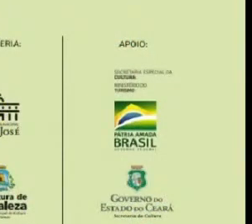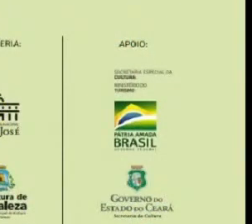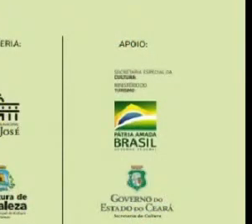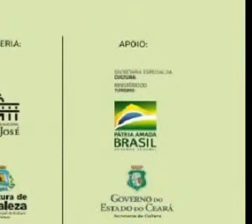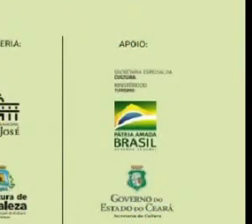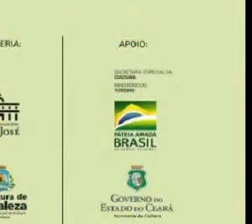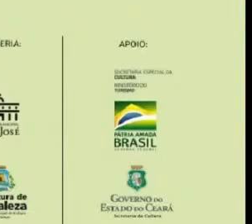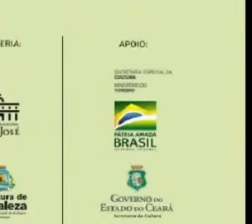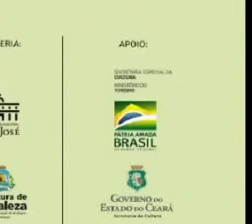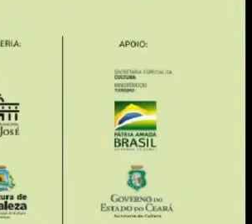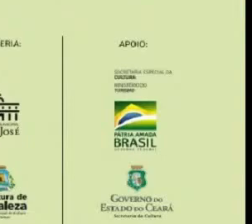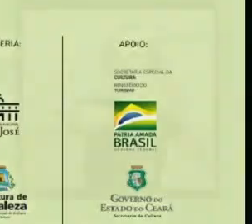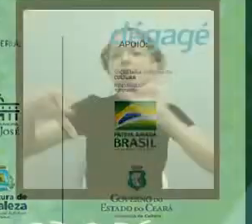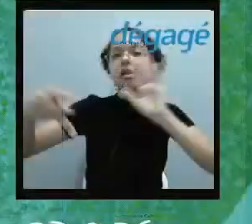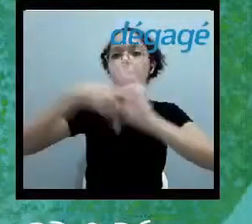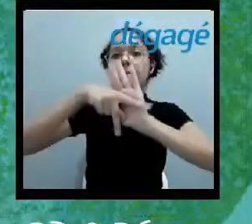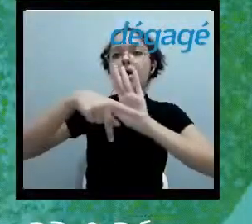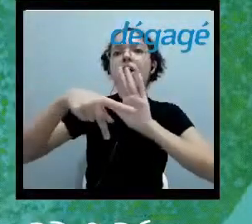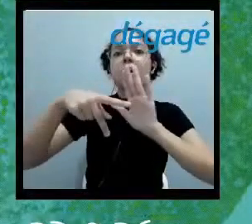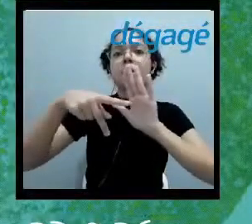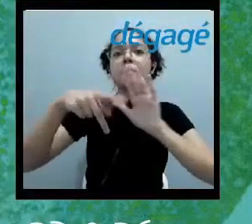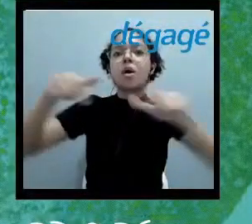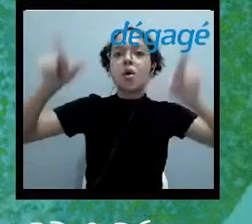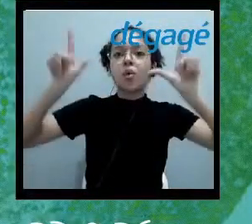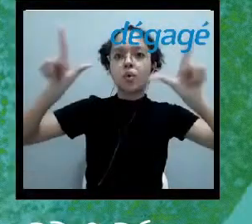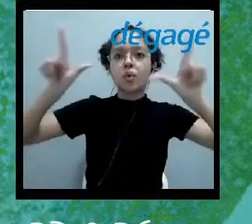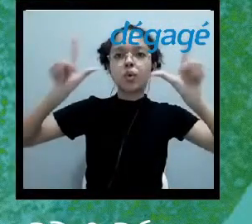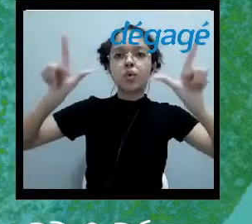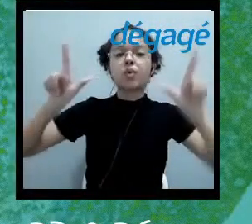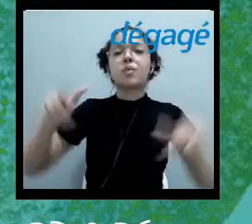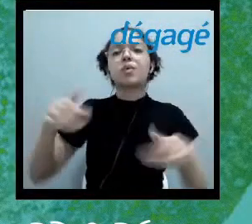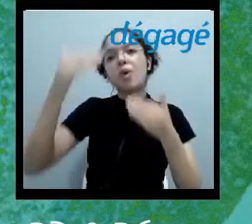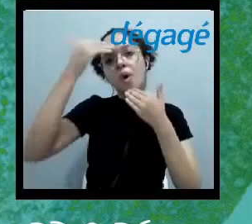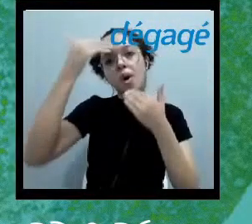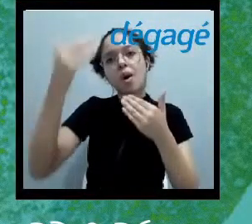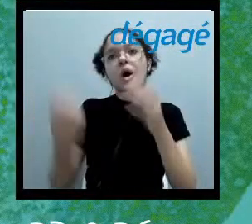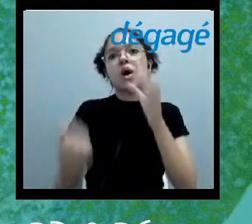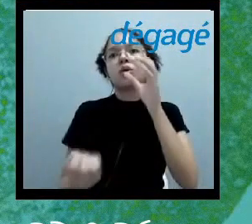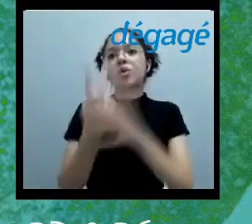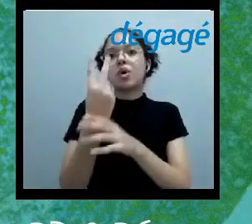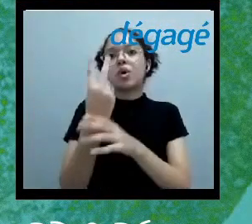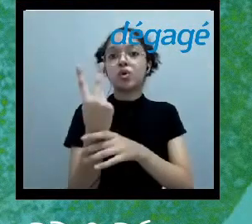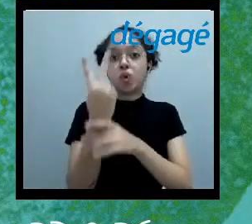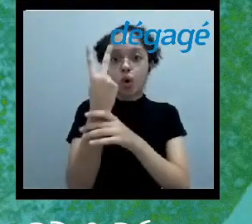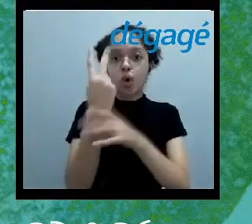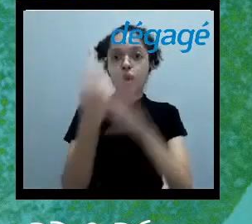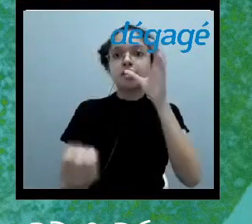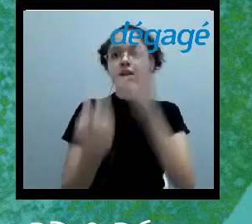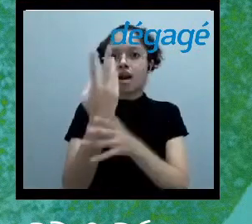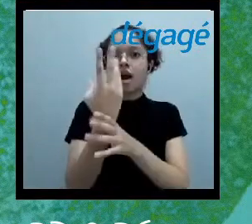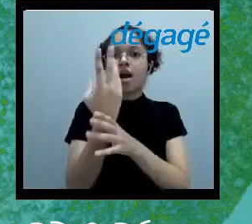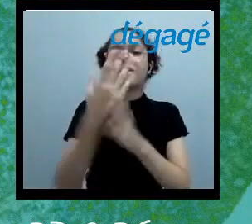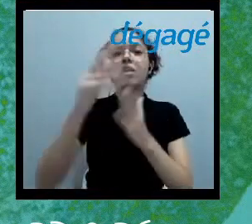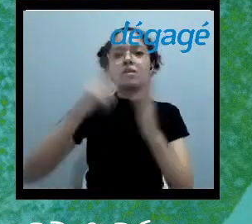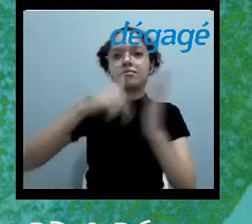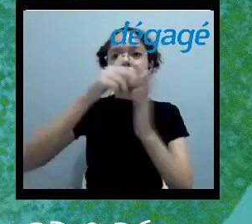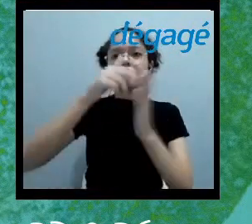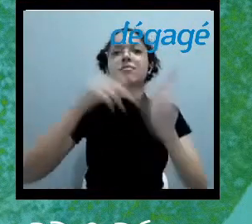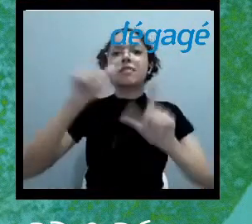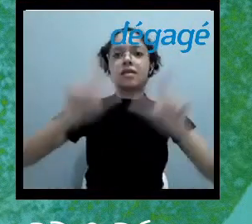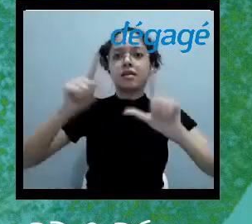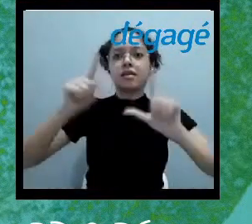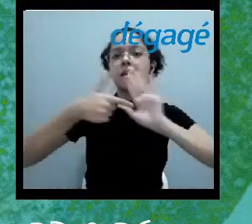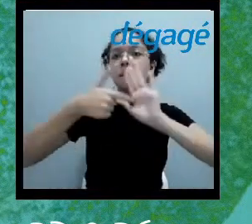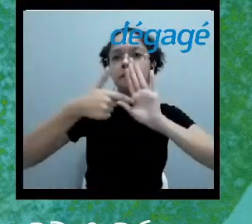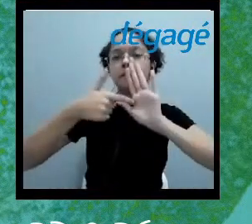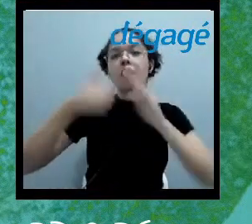base do cartaz. Então, são 2 criadores muito especiais para a gente. Agradecemos a todos